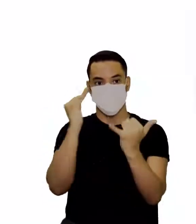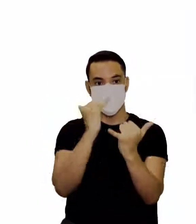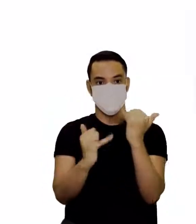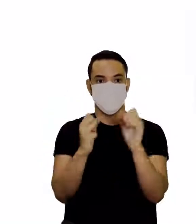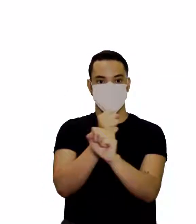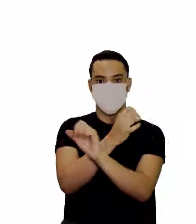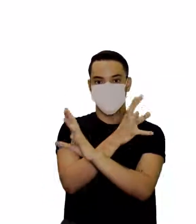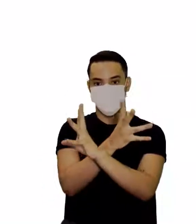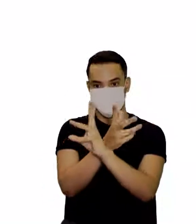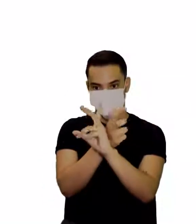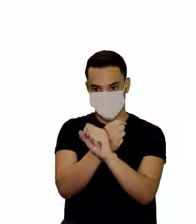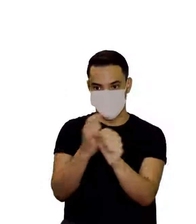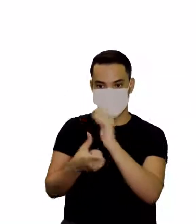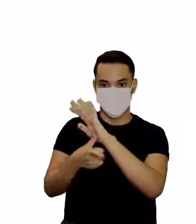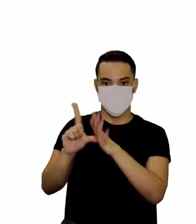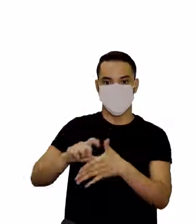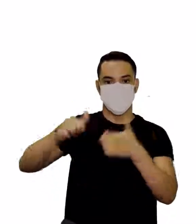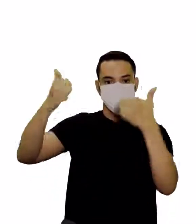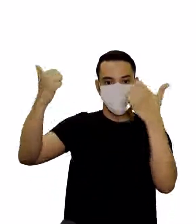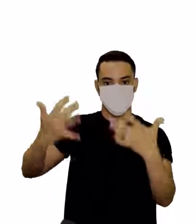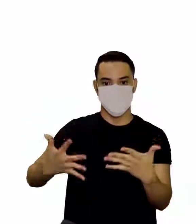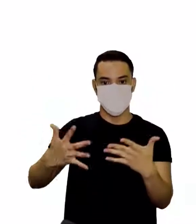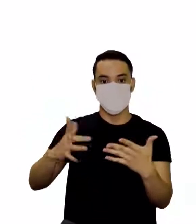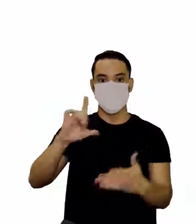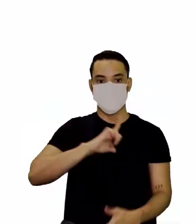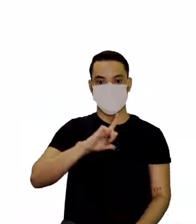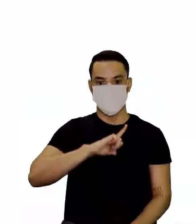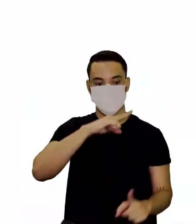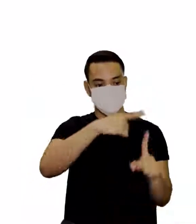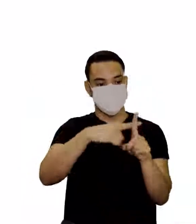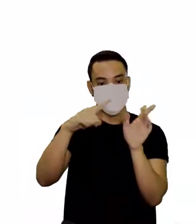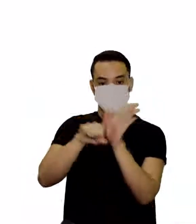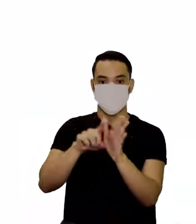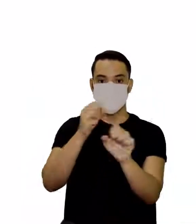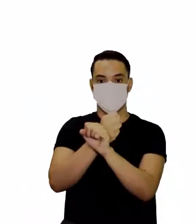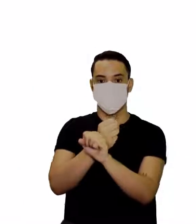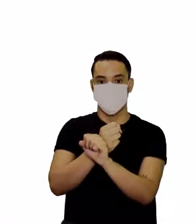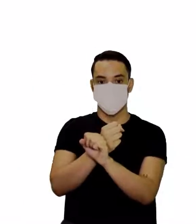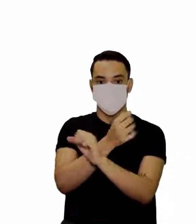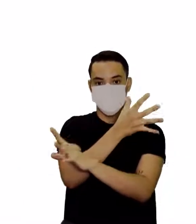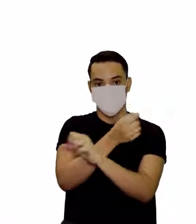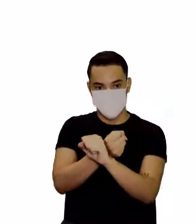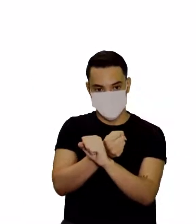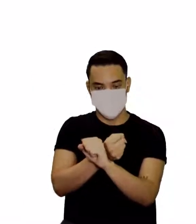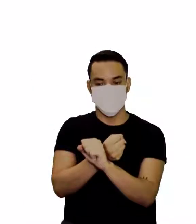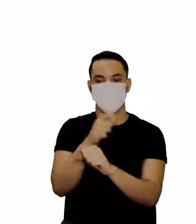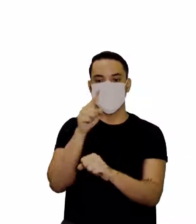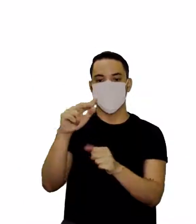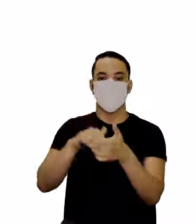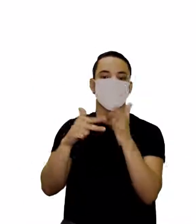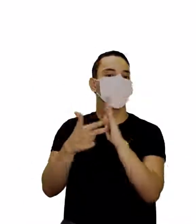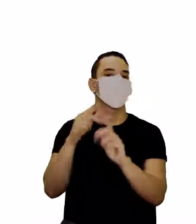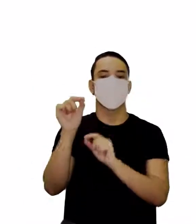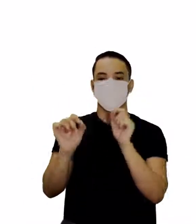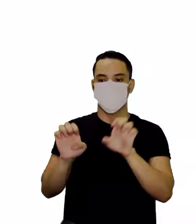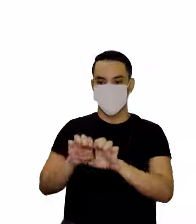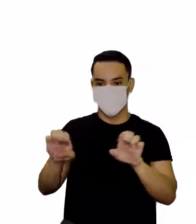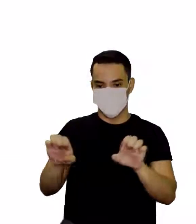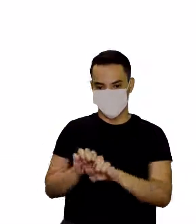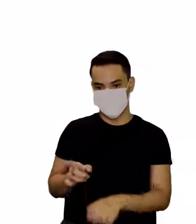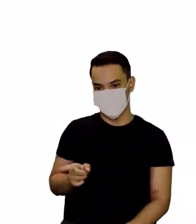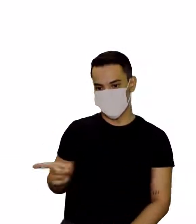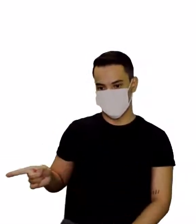nós acabamos de falar, e de sinais contrários se atraem. Essa é a equação, uma constante eletrostática,